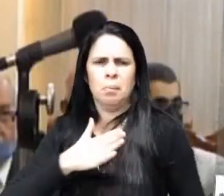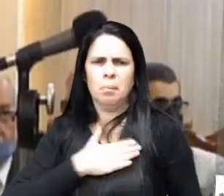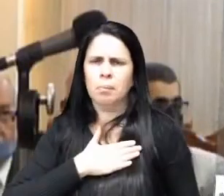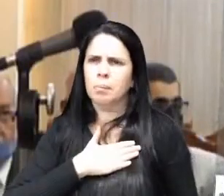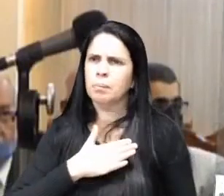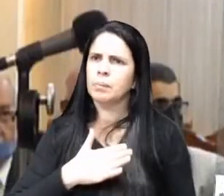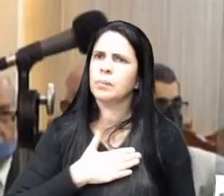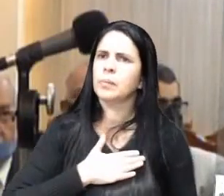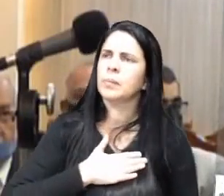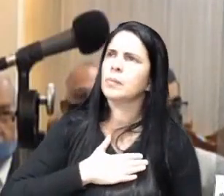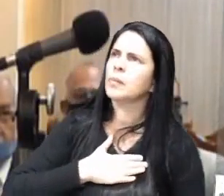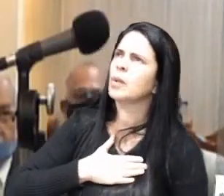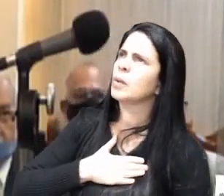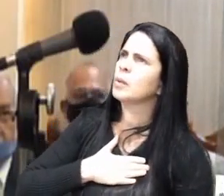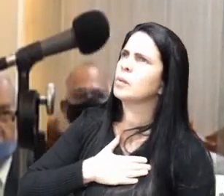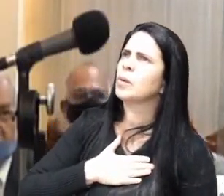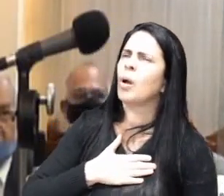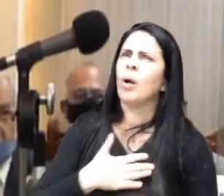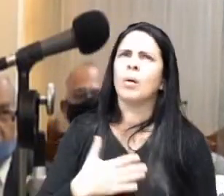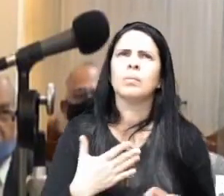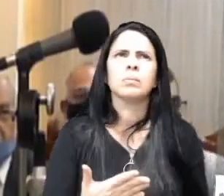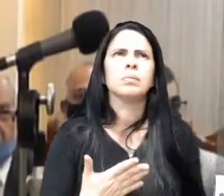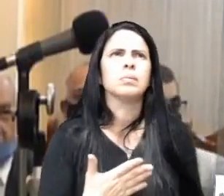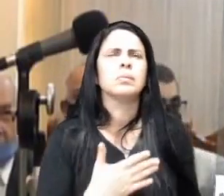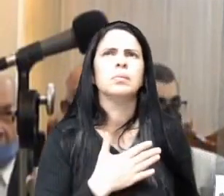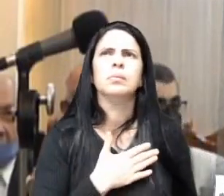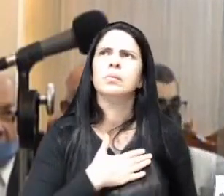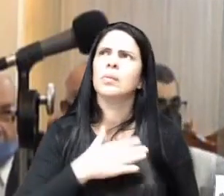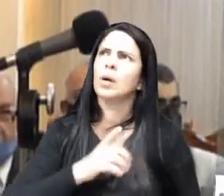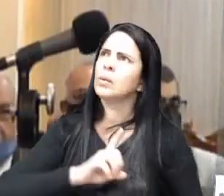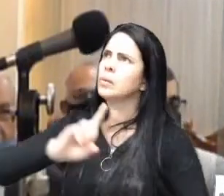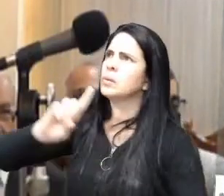Deus, o que é que ele dizia, irmãos?